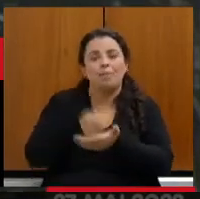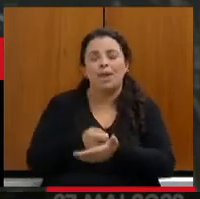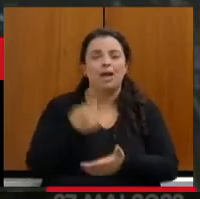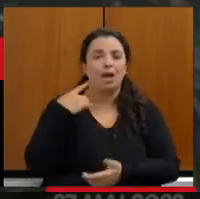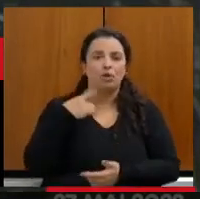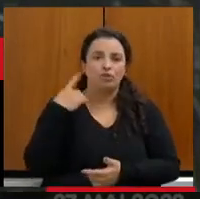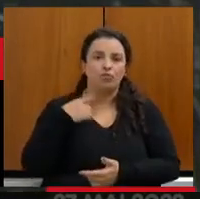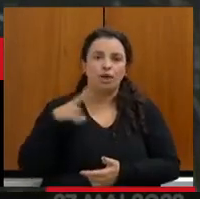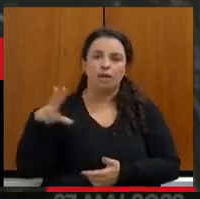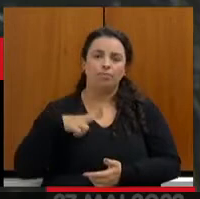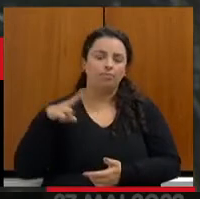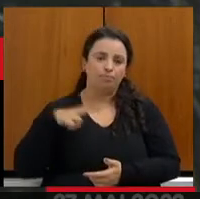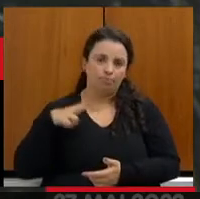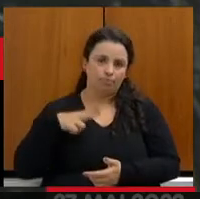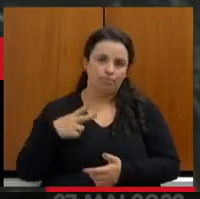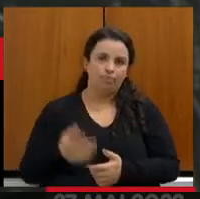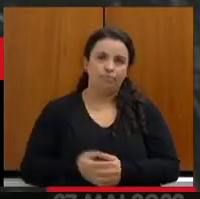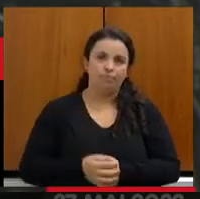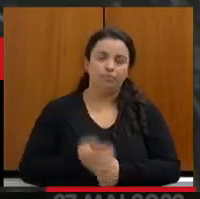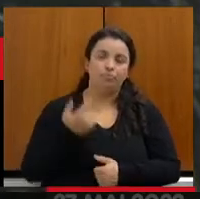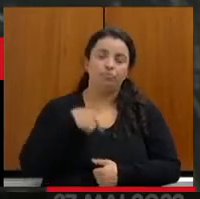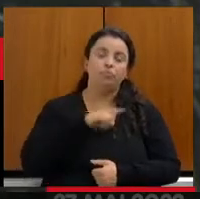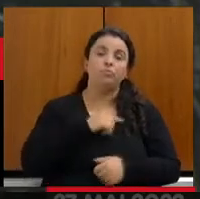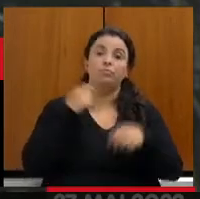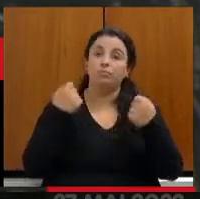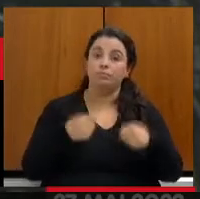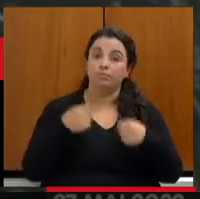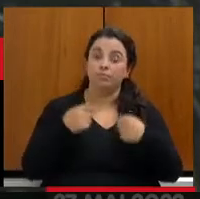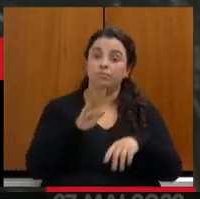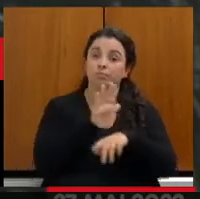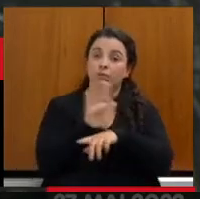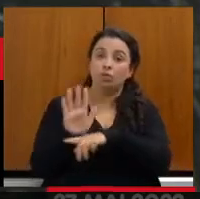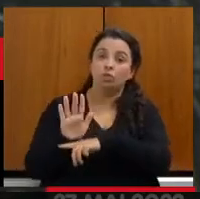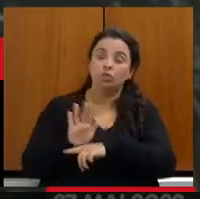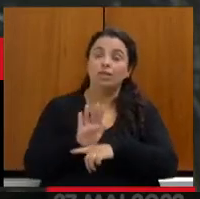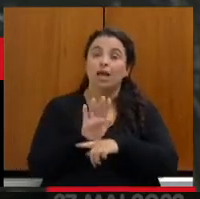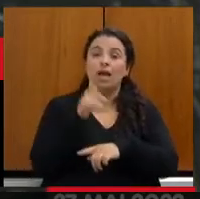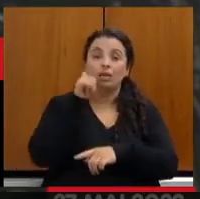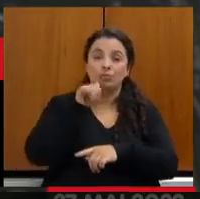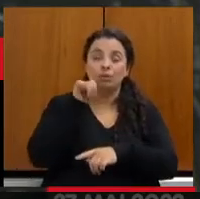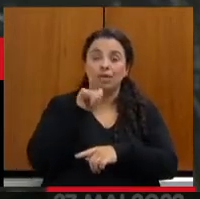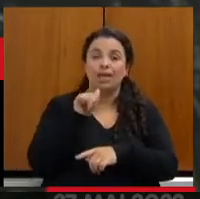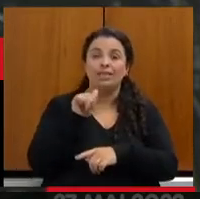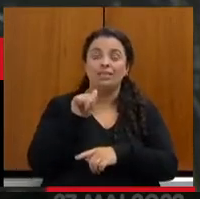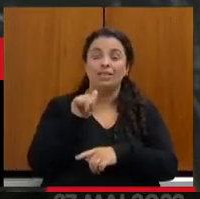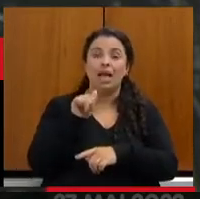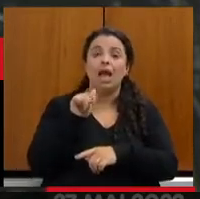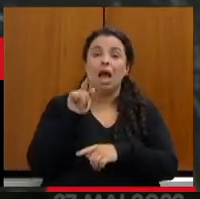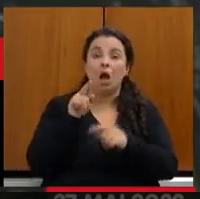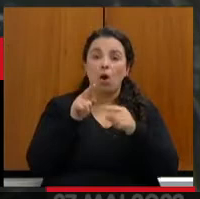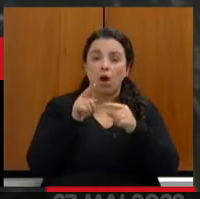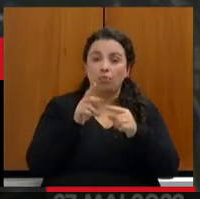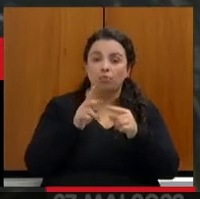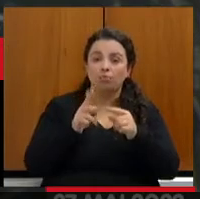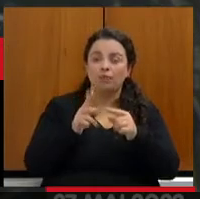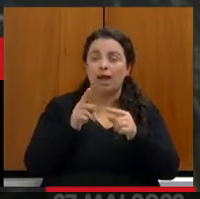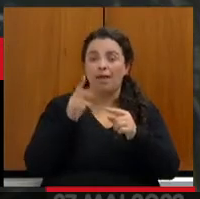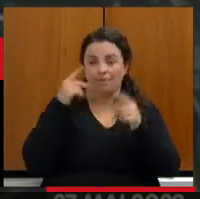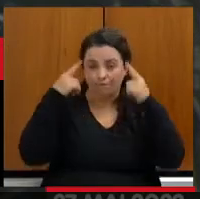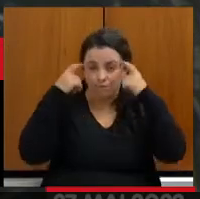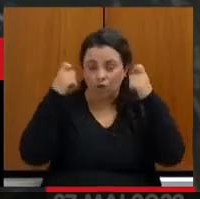Essa é a gente precisa ajudar essas mulheres a sair do Círculo de violência doméstica